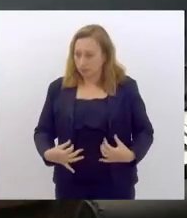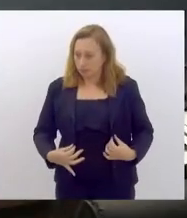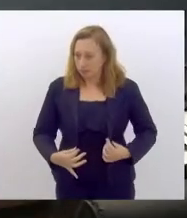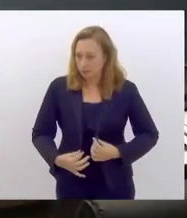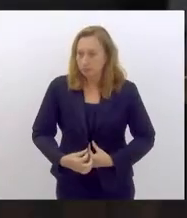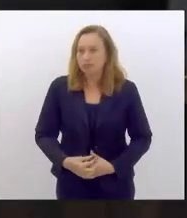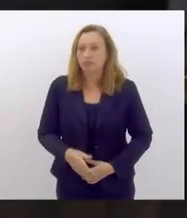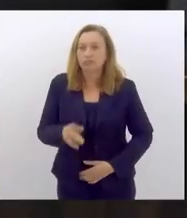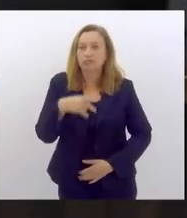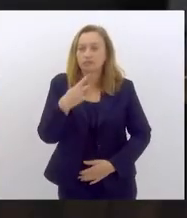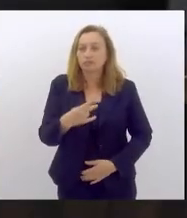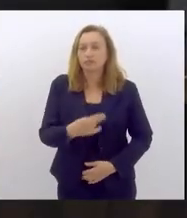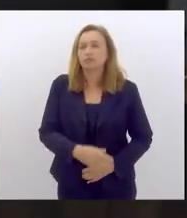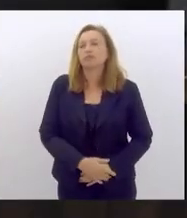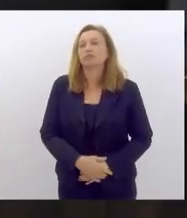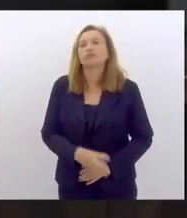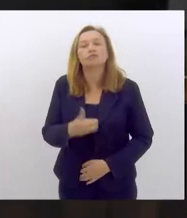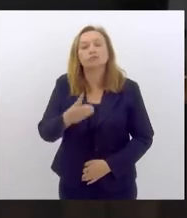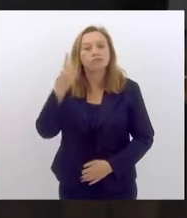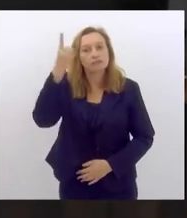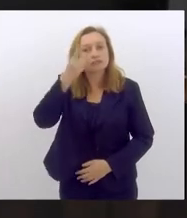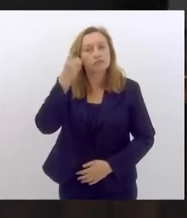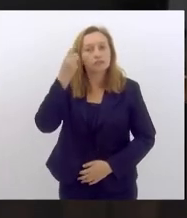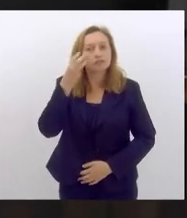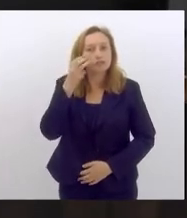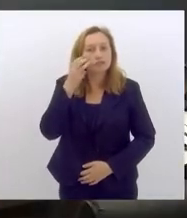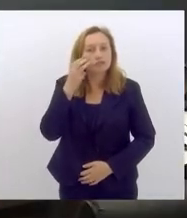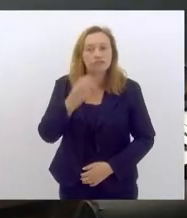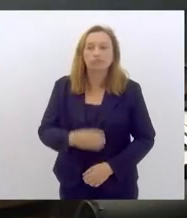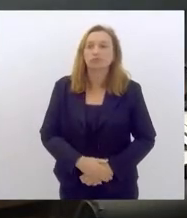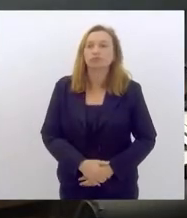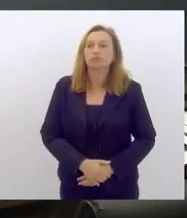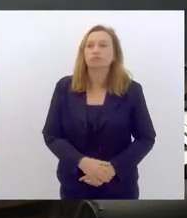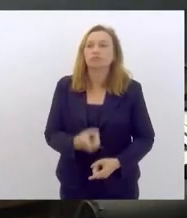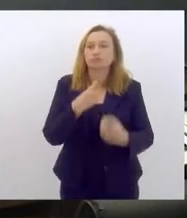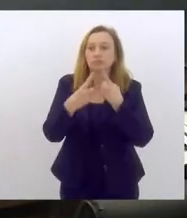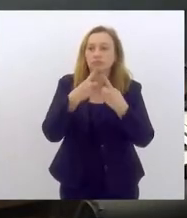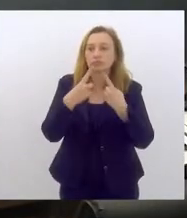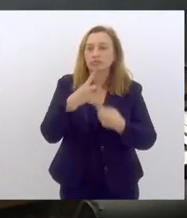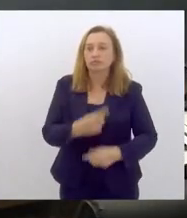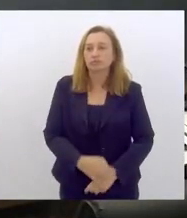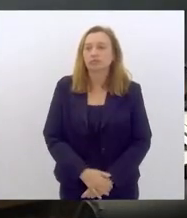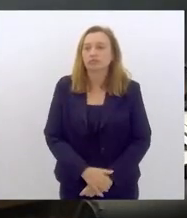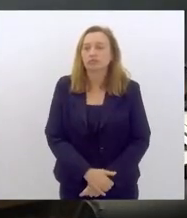Com a palavra, o nobre deputado Valdec, para discutir.